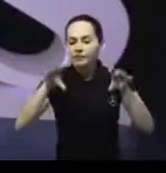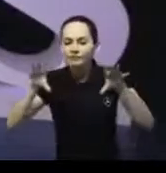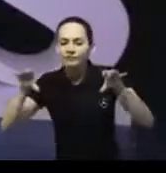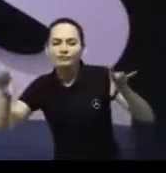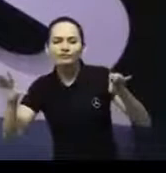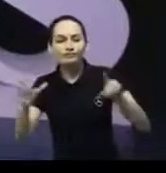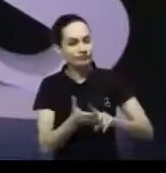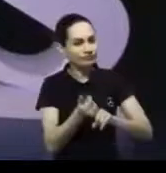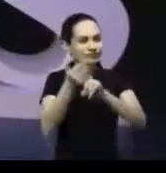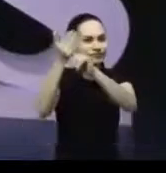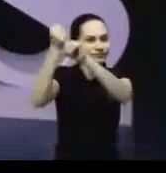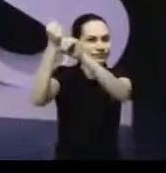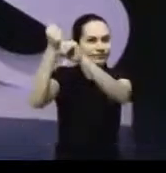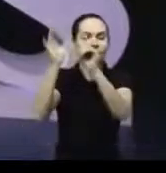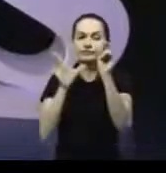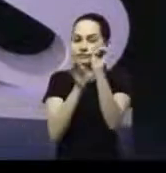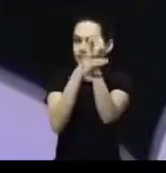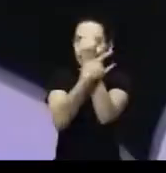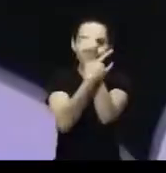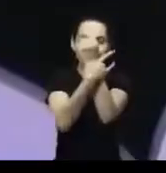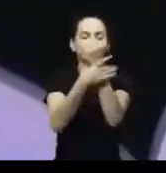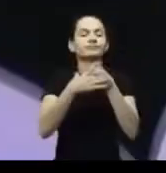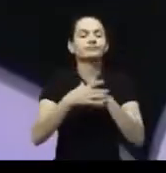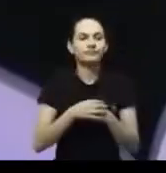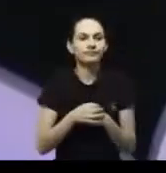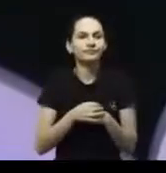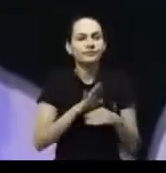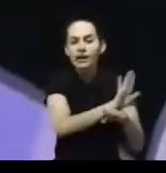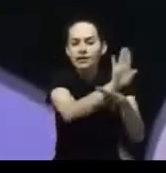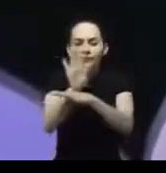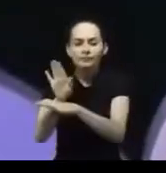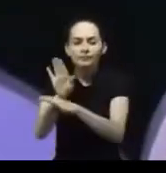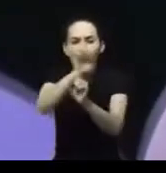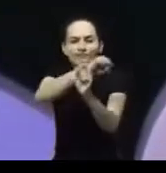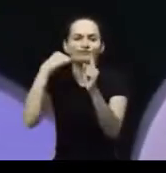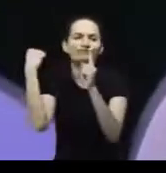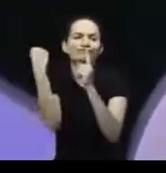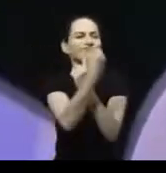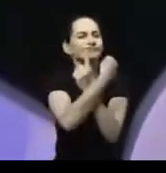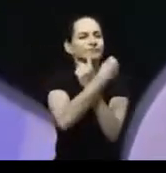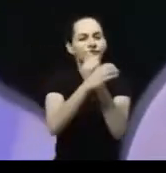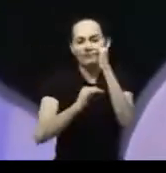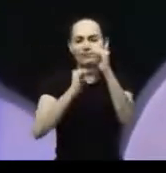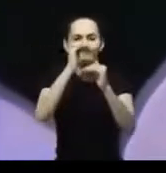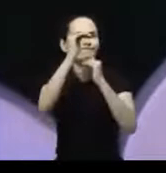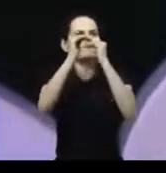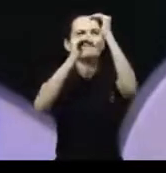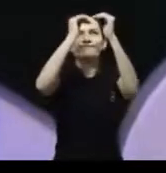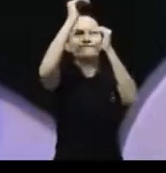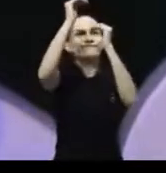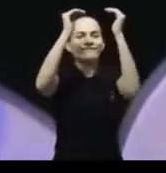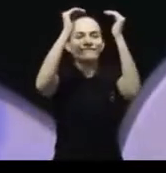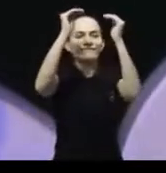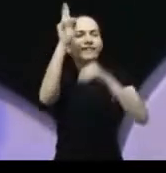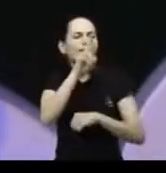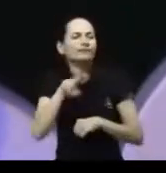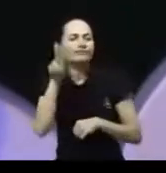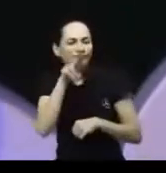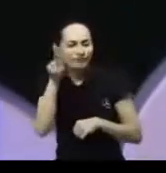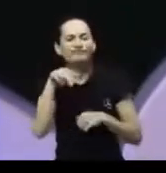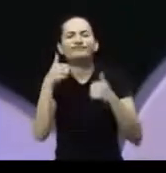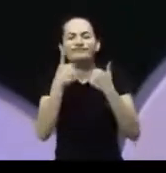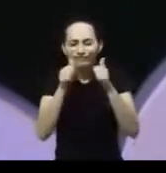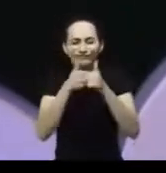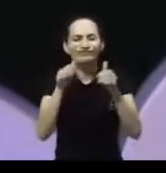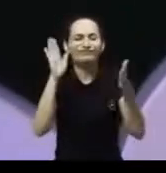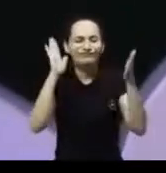conforto tecnologia e segurança e ajuda a sociedade se desenvolver sobre o girar de nossos veículos